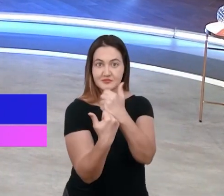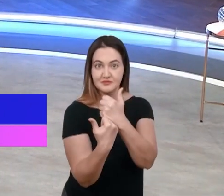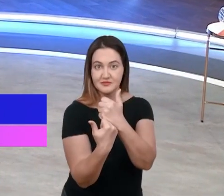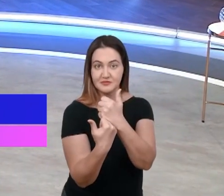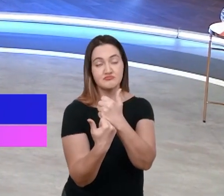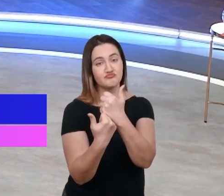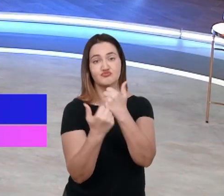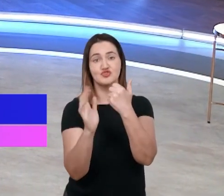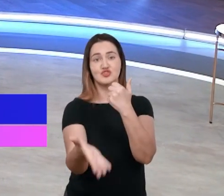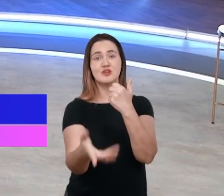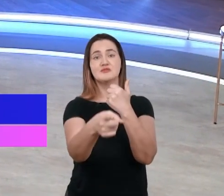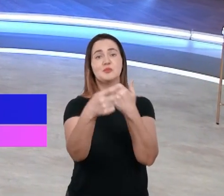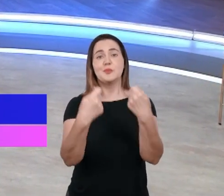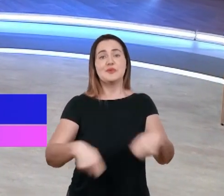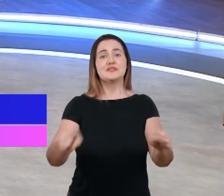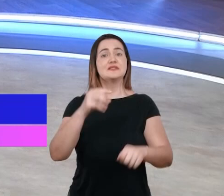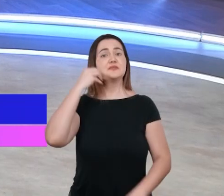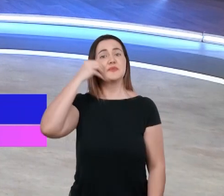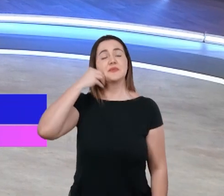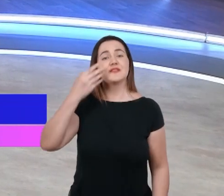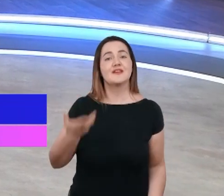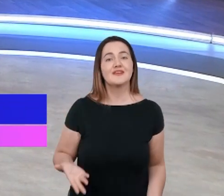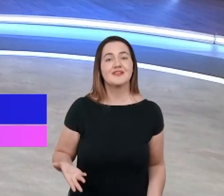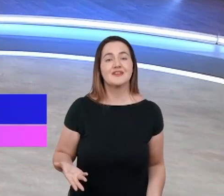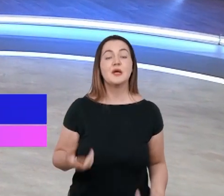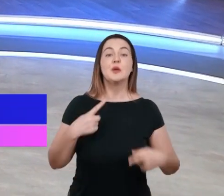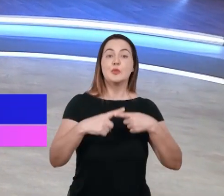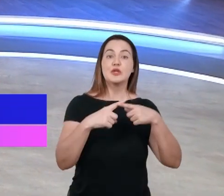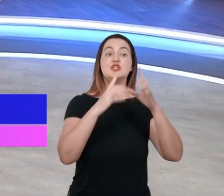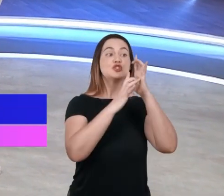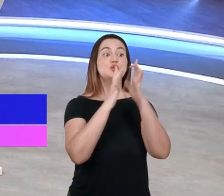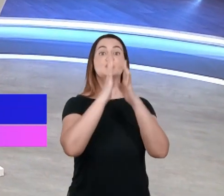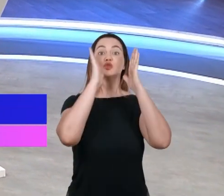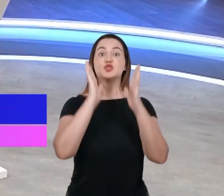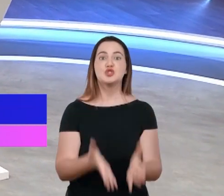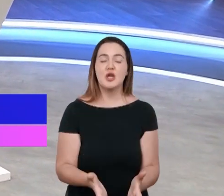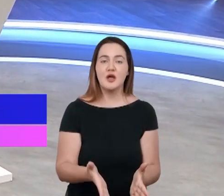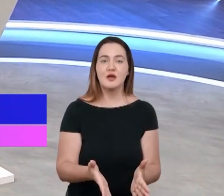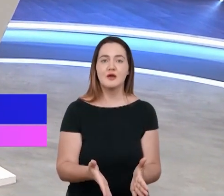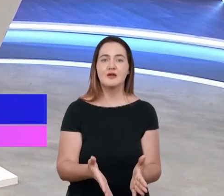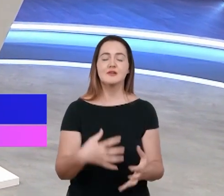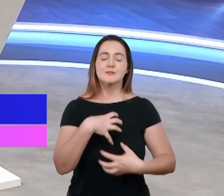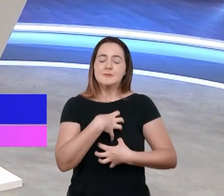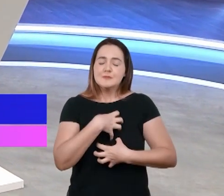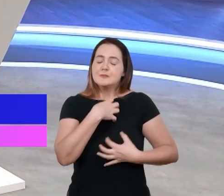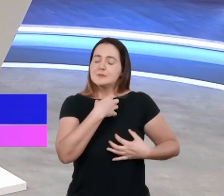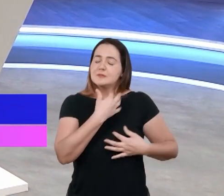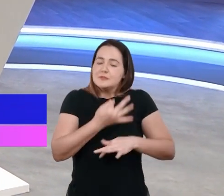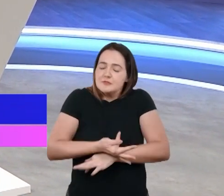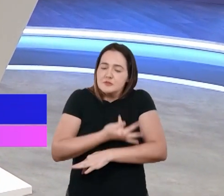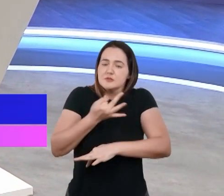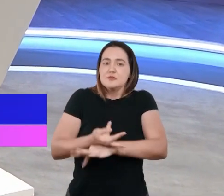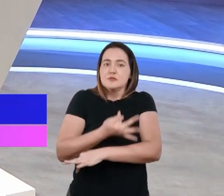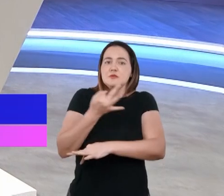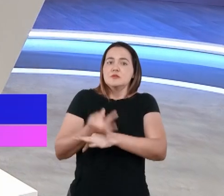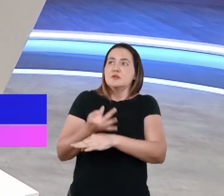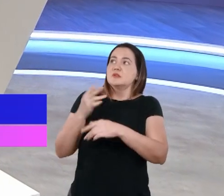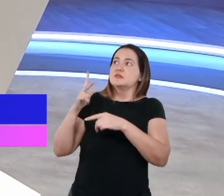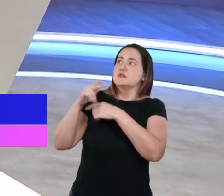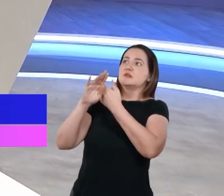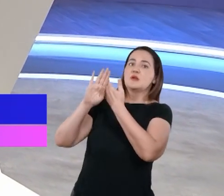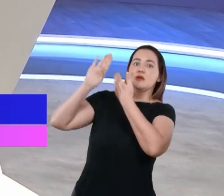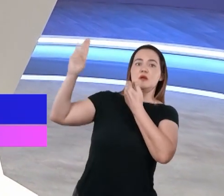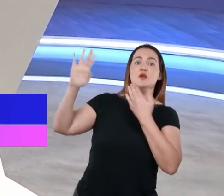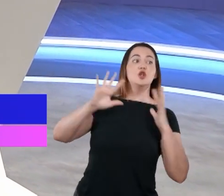Jesus caminha para o inferno, para a desconexão de Deus, para a separação, do afastamento do Pai, por causa